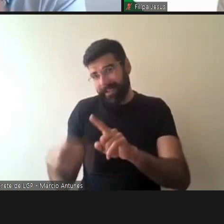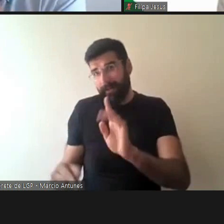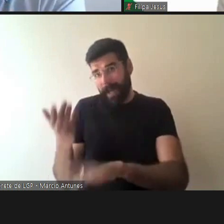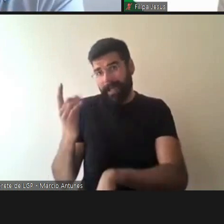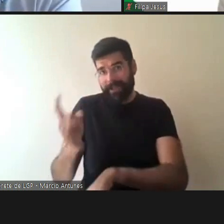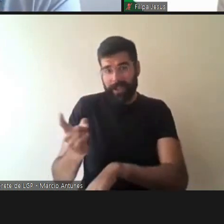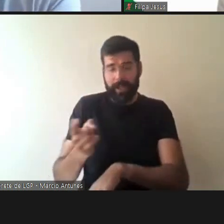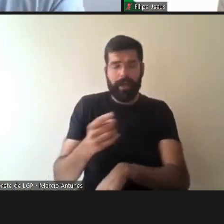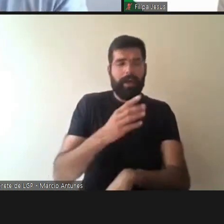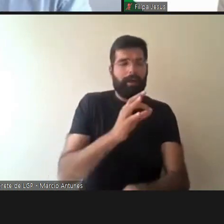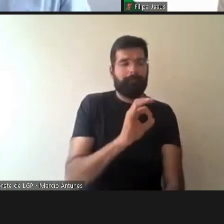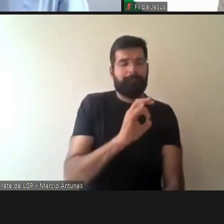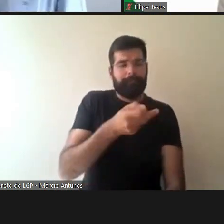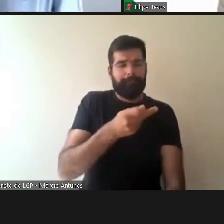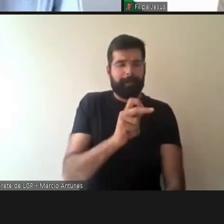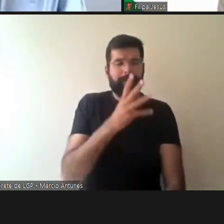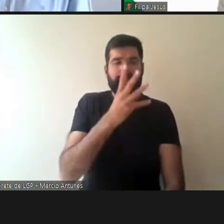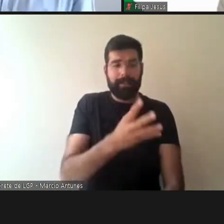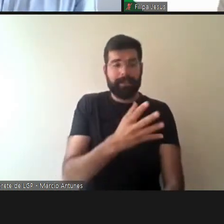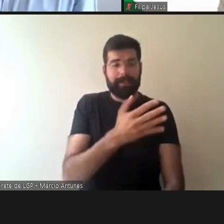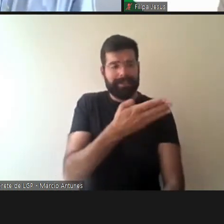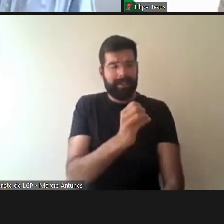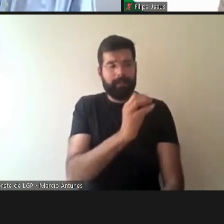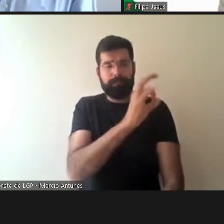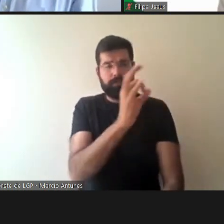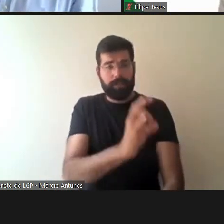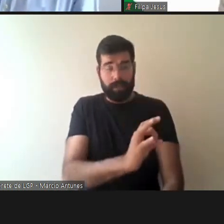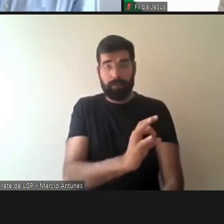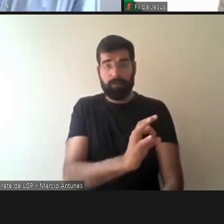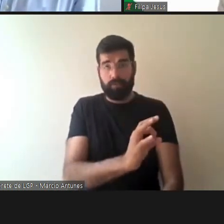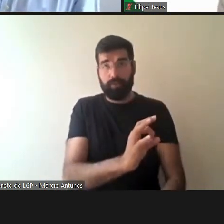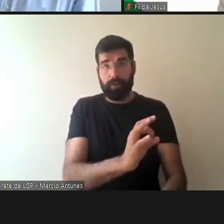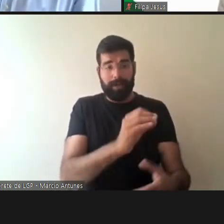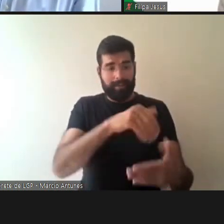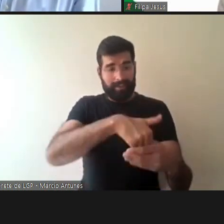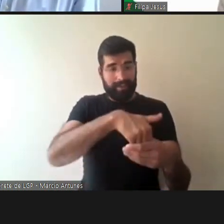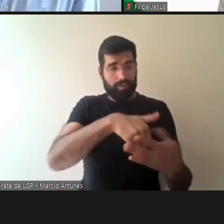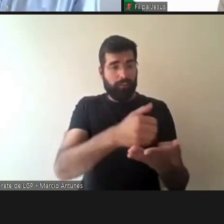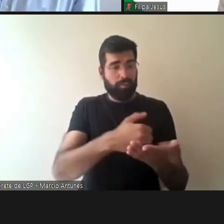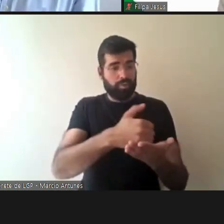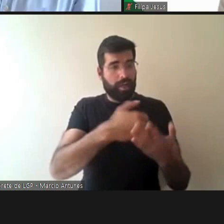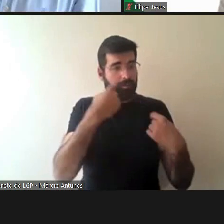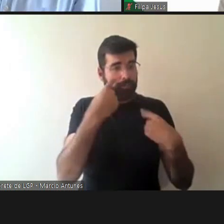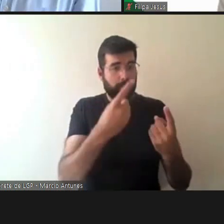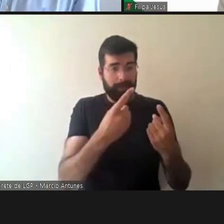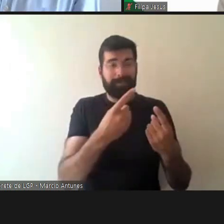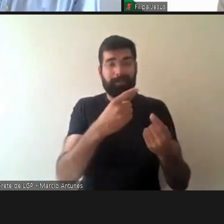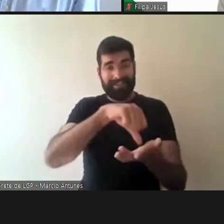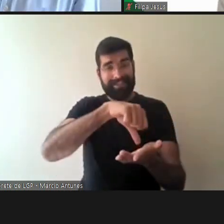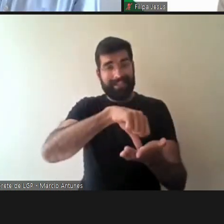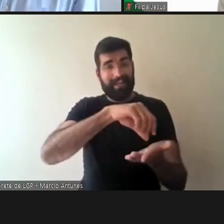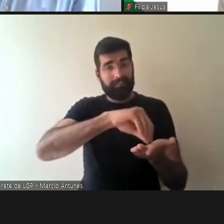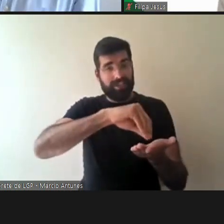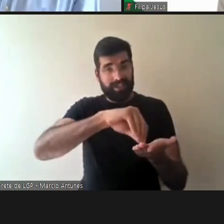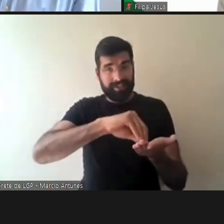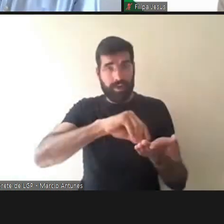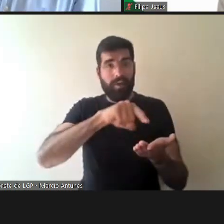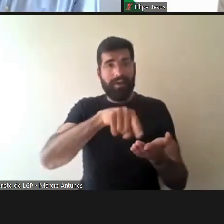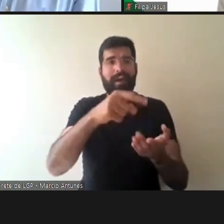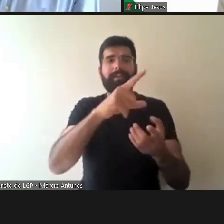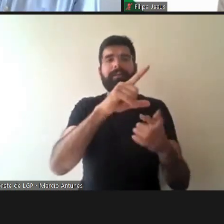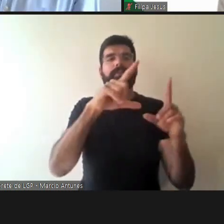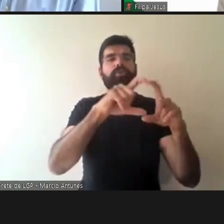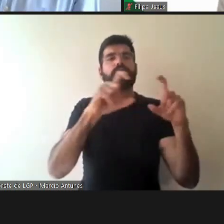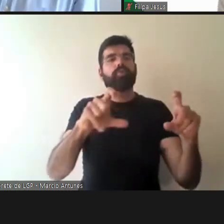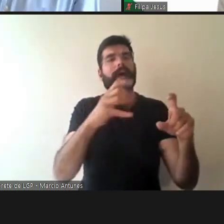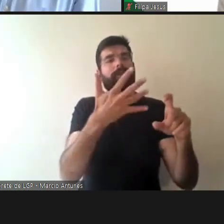referiu que 70% da administração pública central tem o 12º ano,